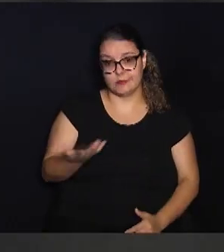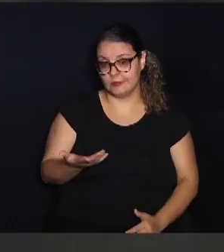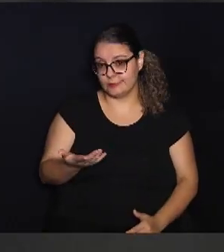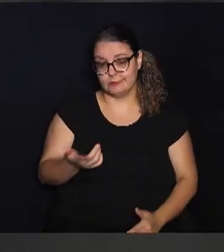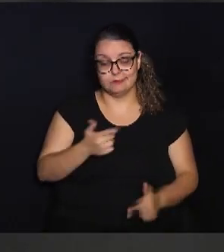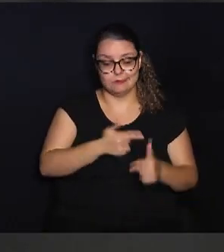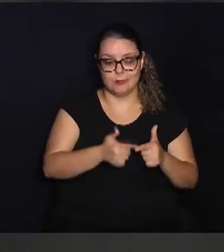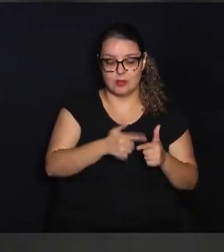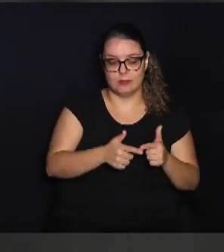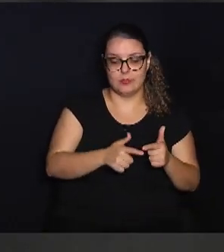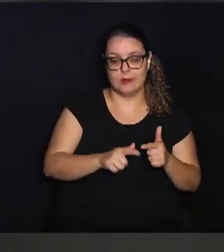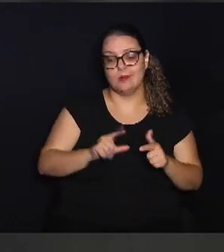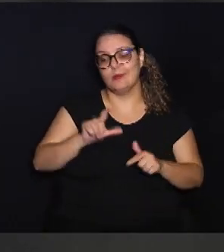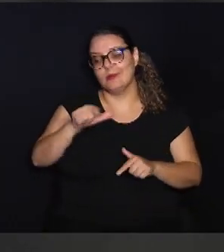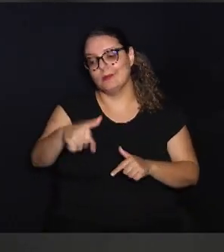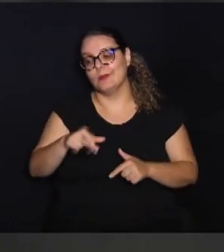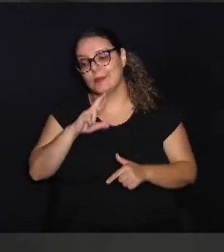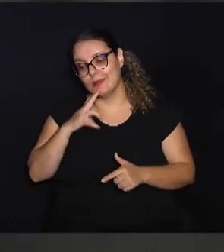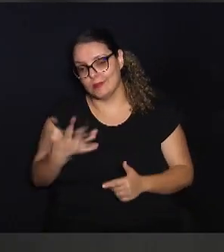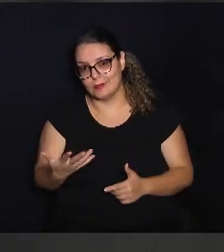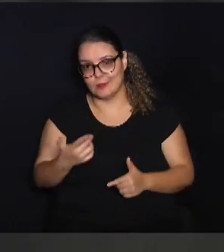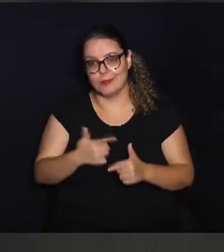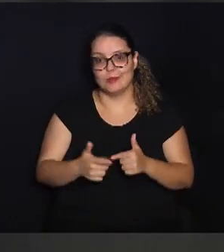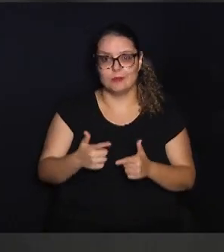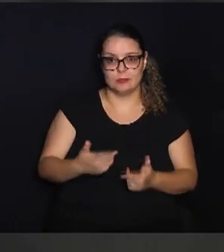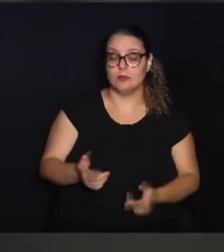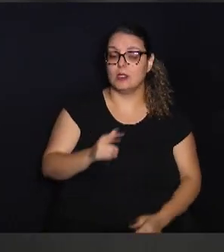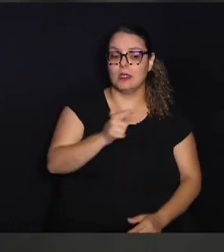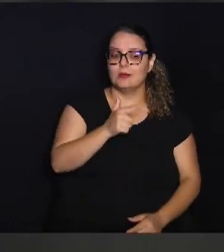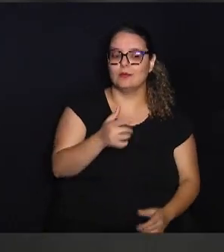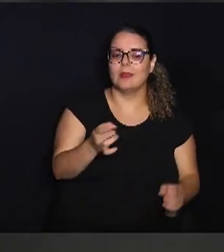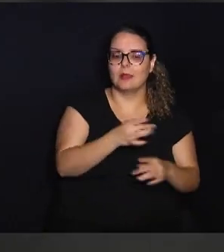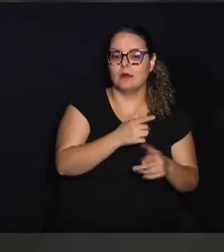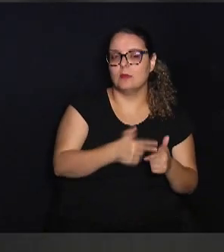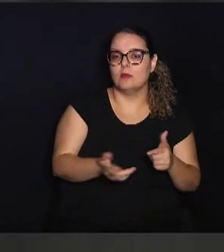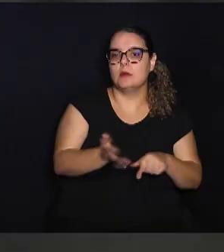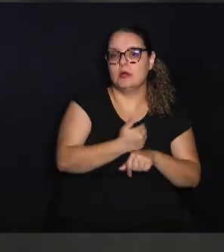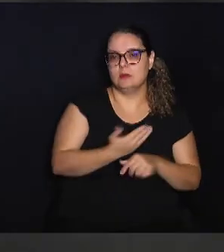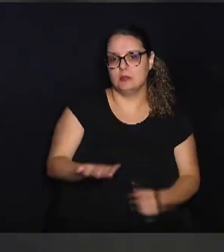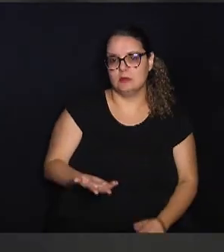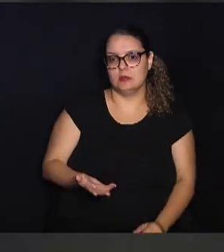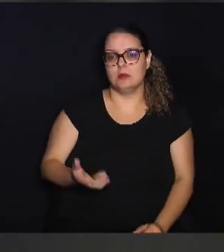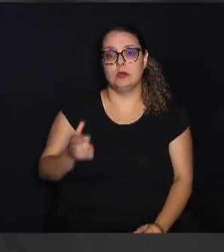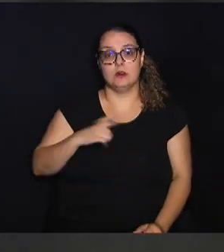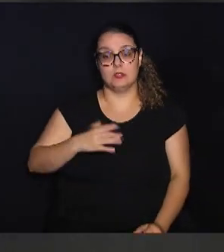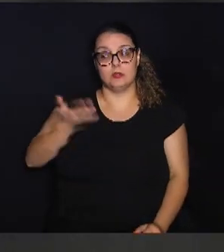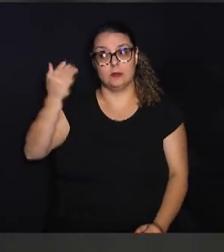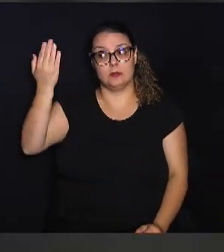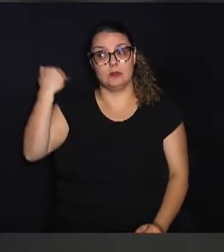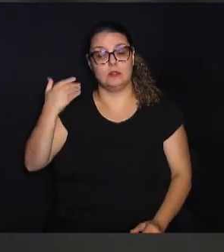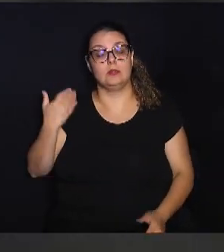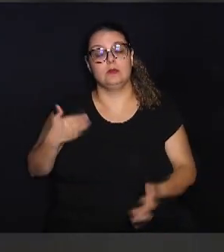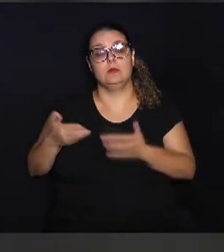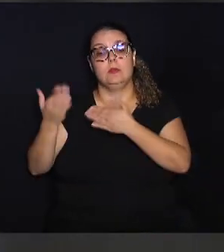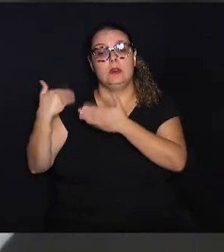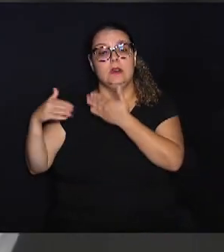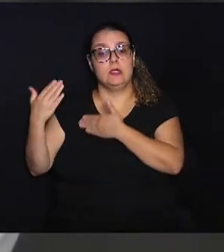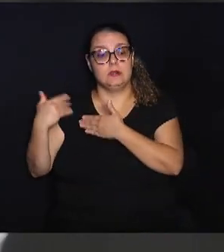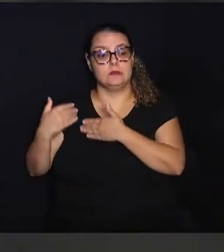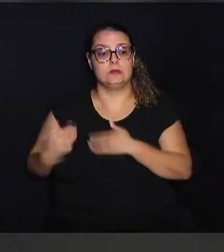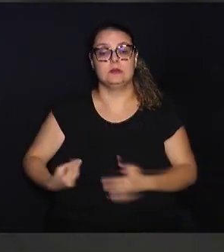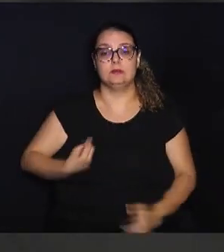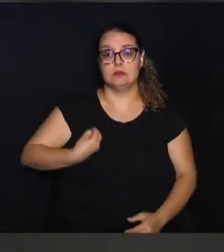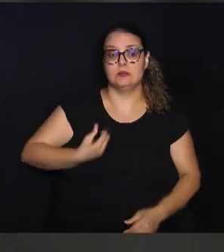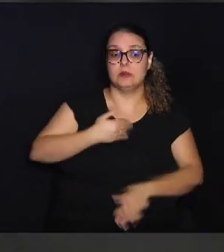enxuga-gelo, na consequência, ou seja, ele já tem um passado, ele já tem um histórico, ele foi morar na rua em detrimento desse